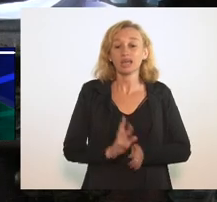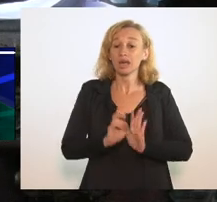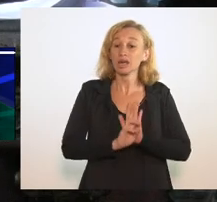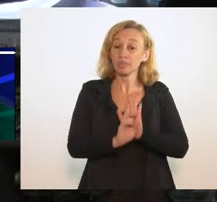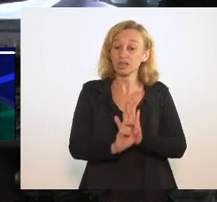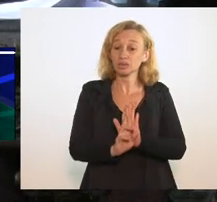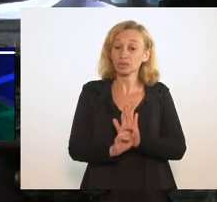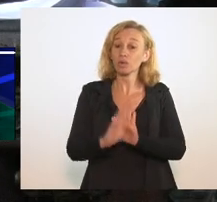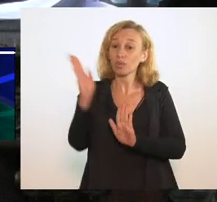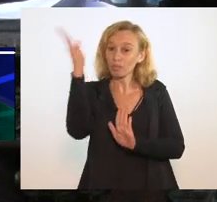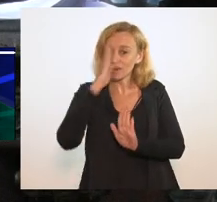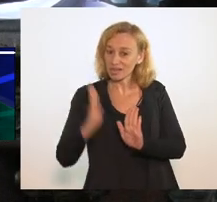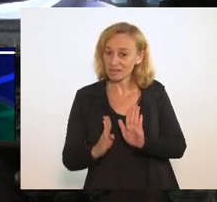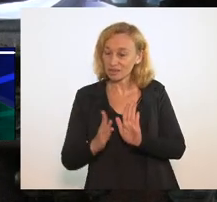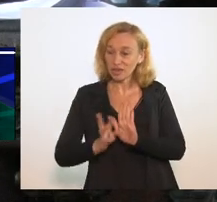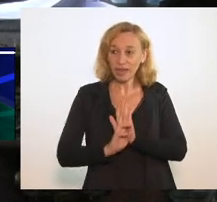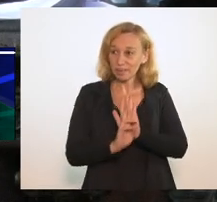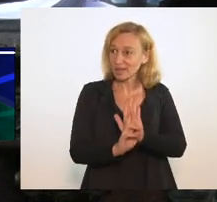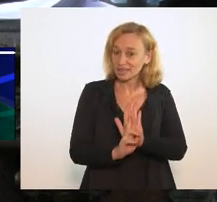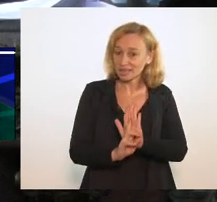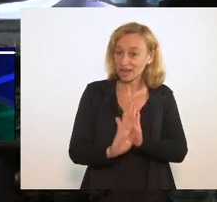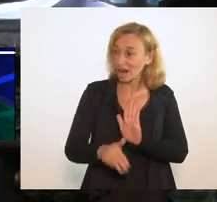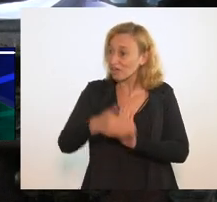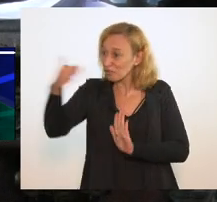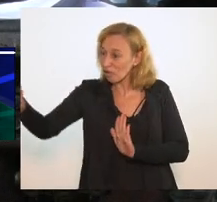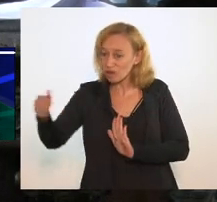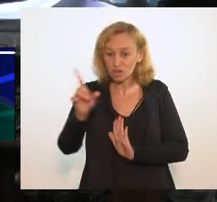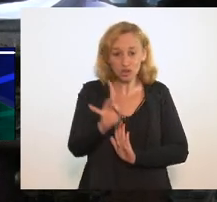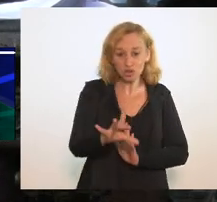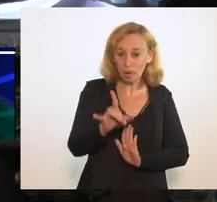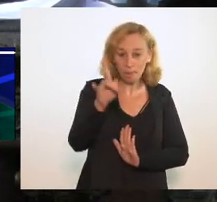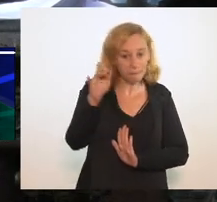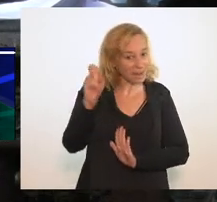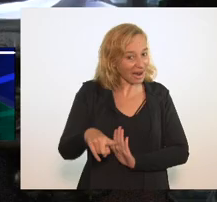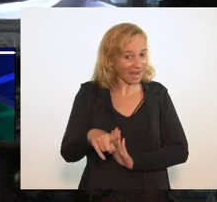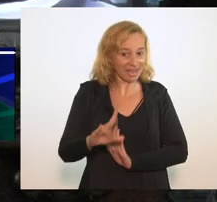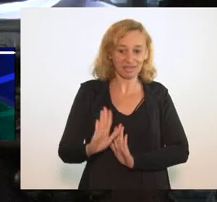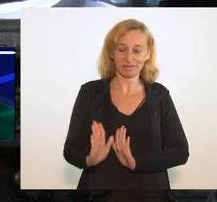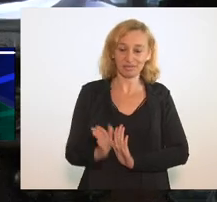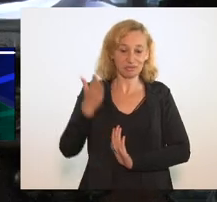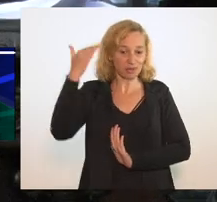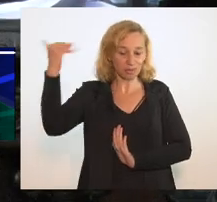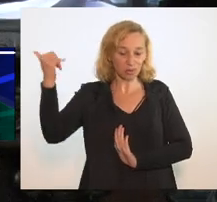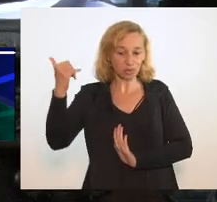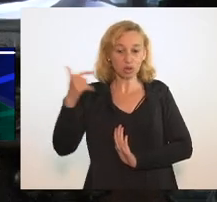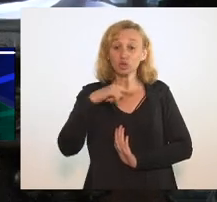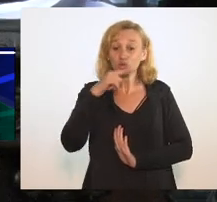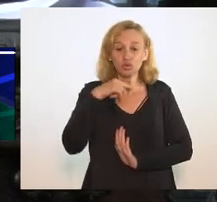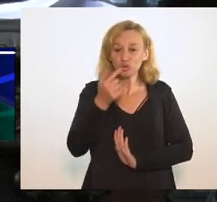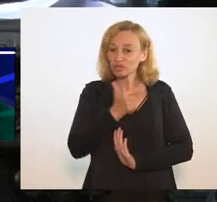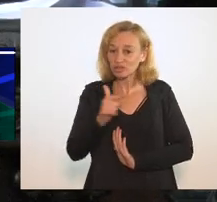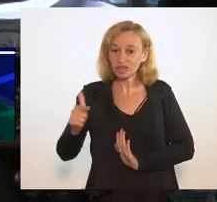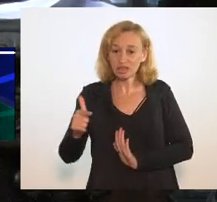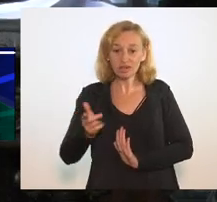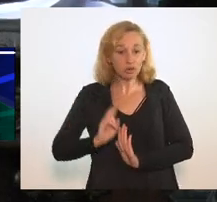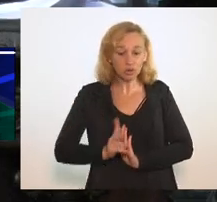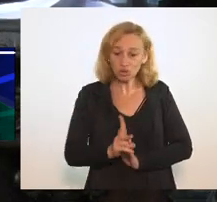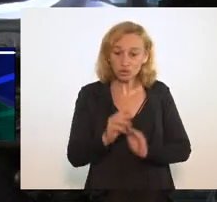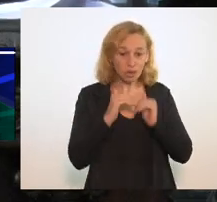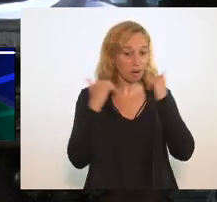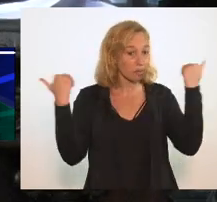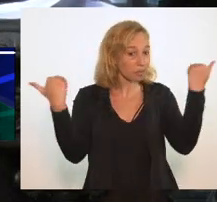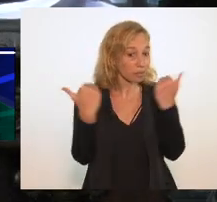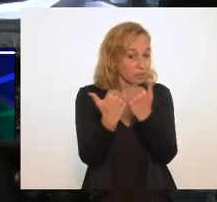representou o Brasil e representa, porque lá fora é o Pelé, é o futebol. E eu não tenho dúvida que o Maracanã vai continuar sendo chamado de